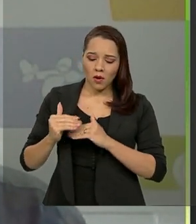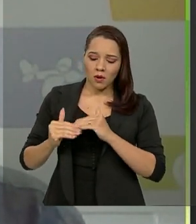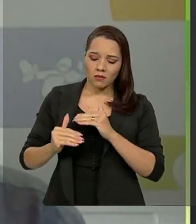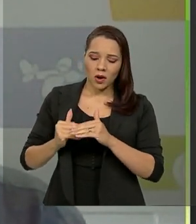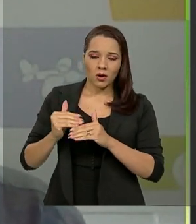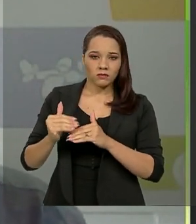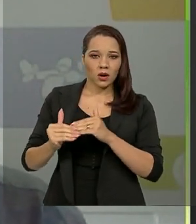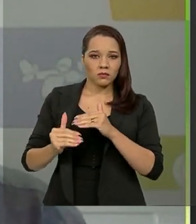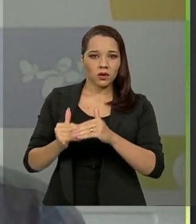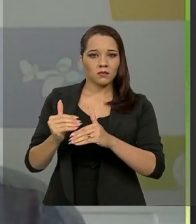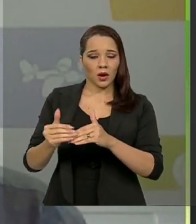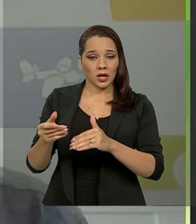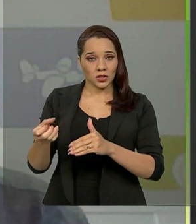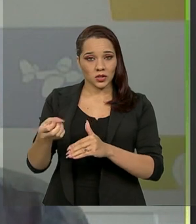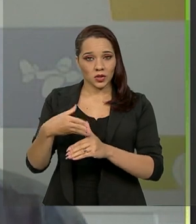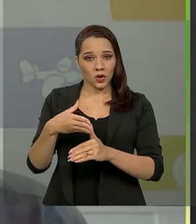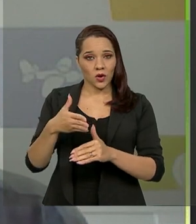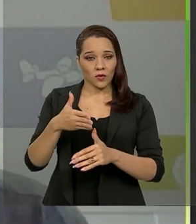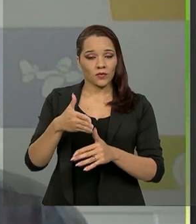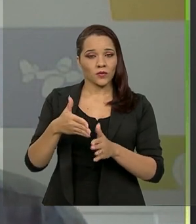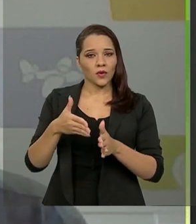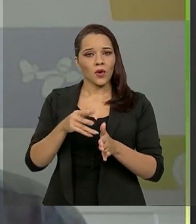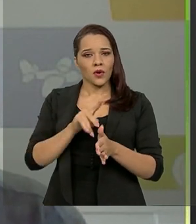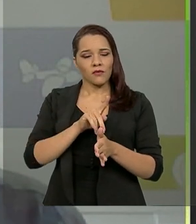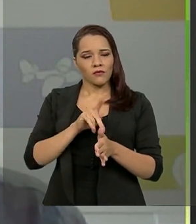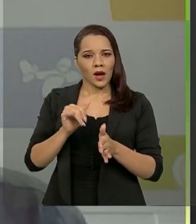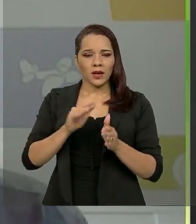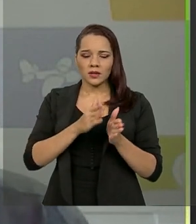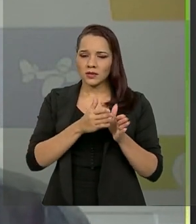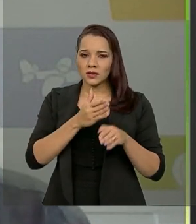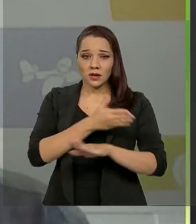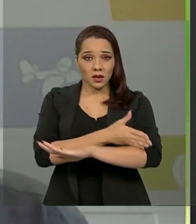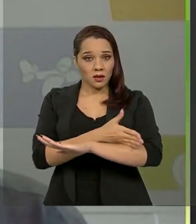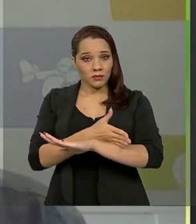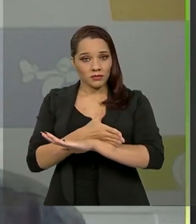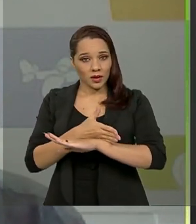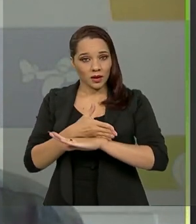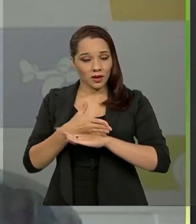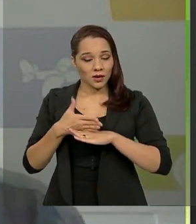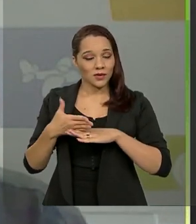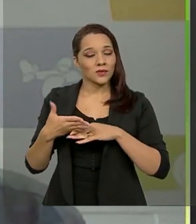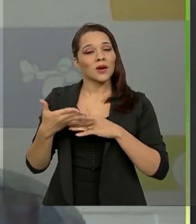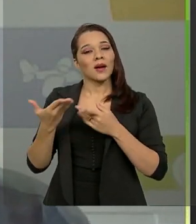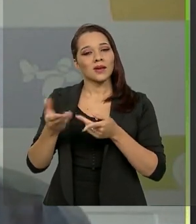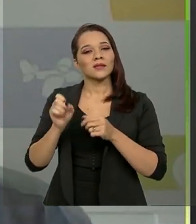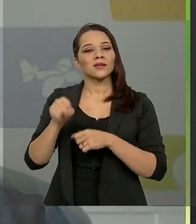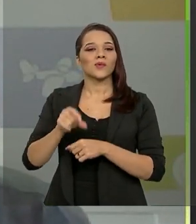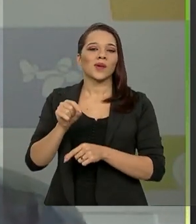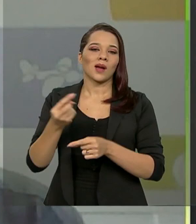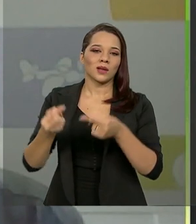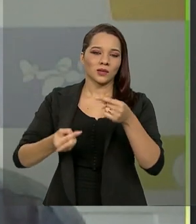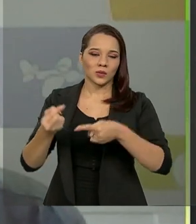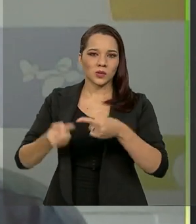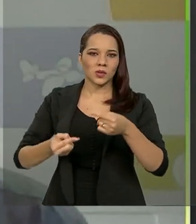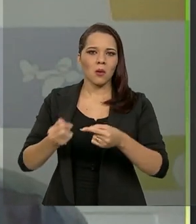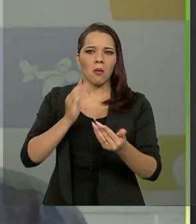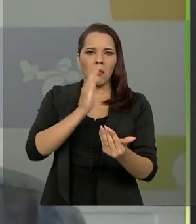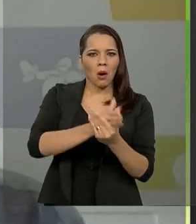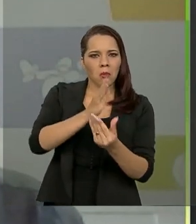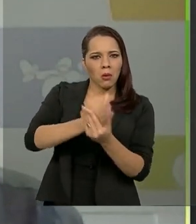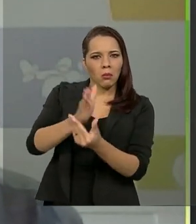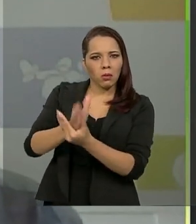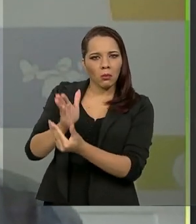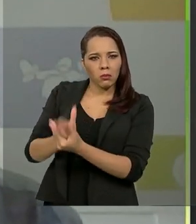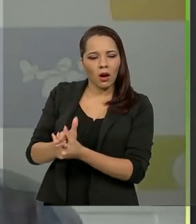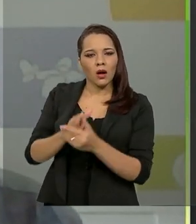nova ordem tributária constitucional, ela vai se acomodando e sim, a tendência é as discussões, os processos